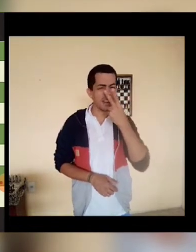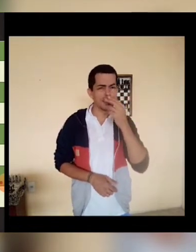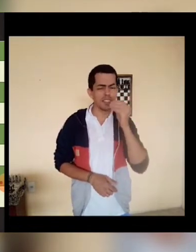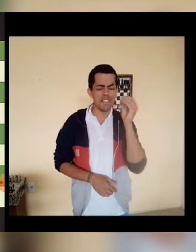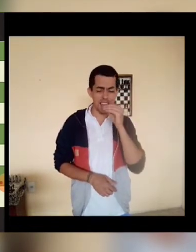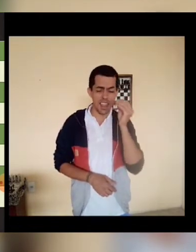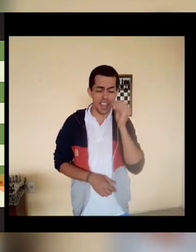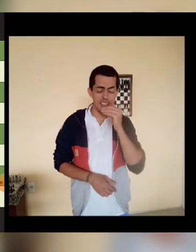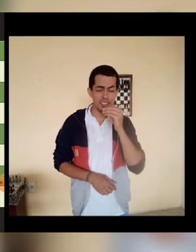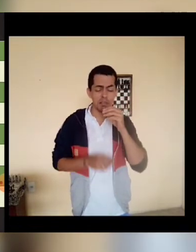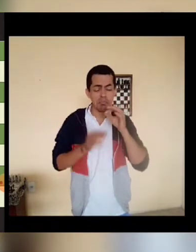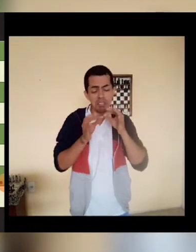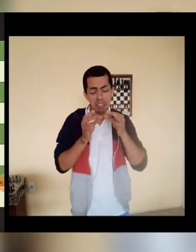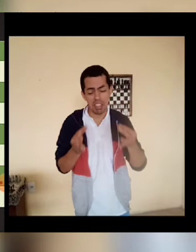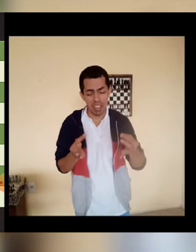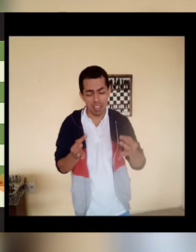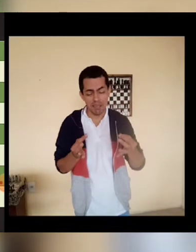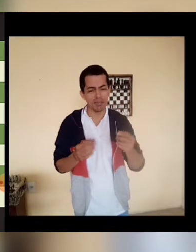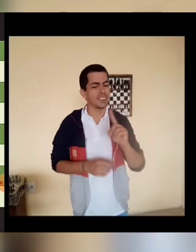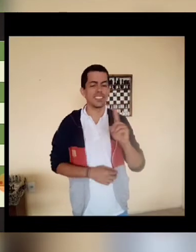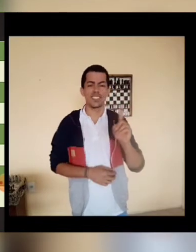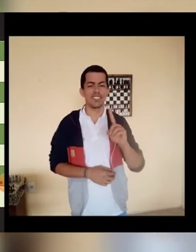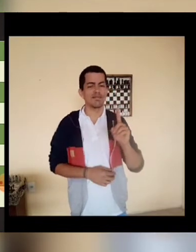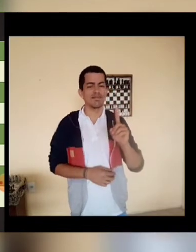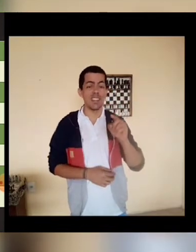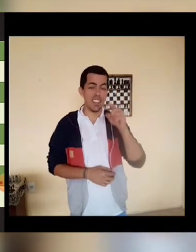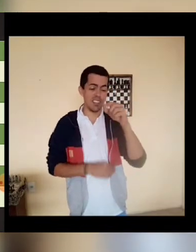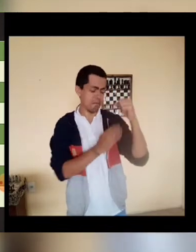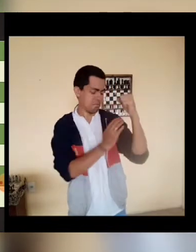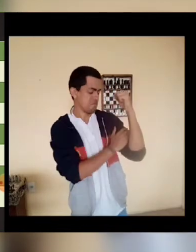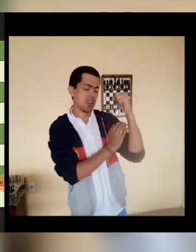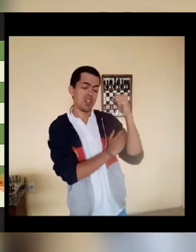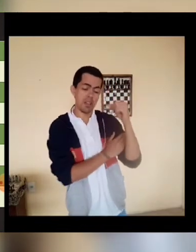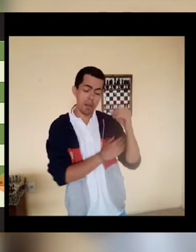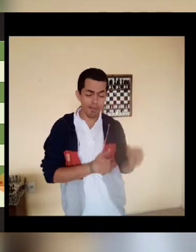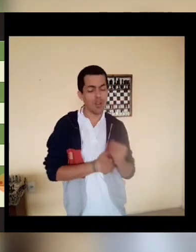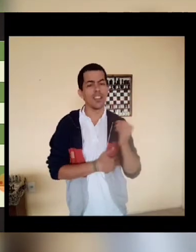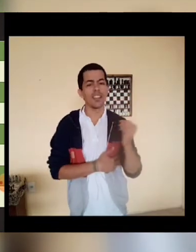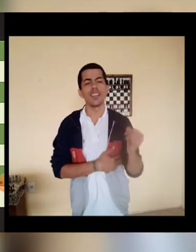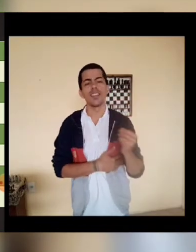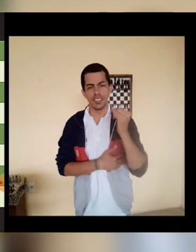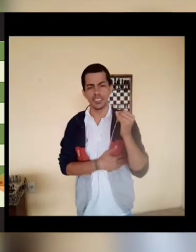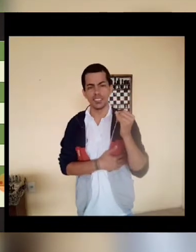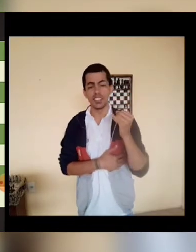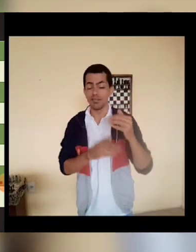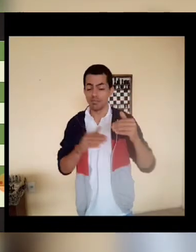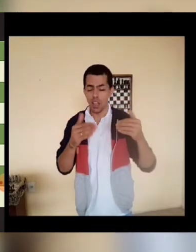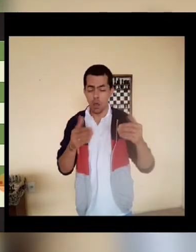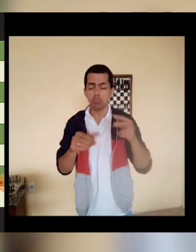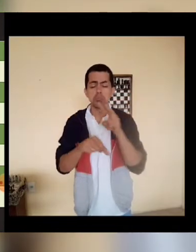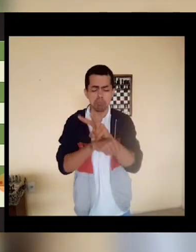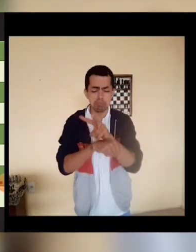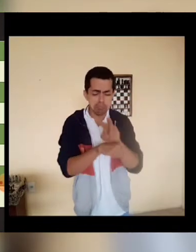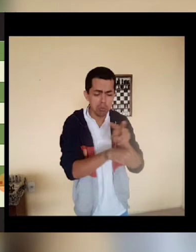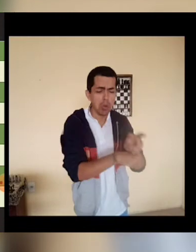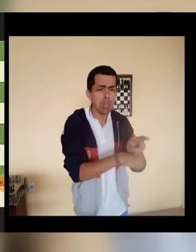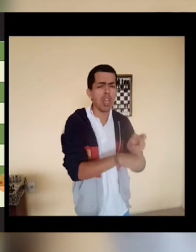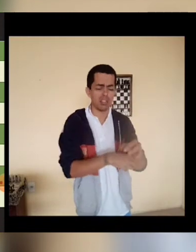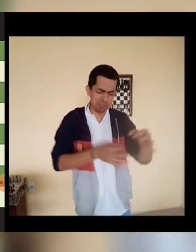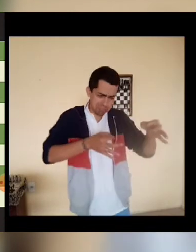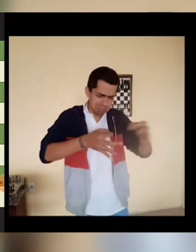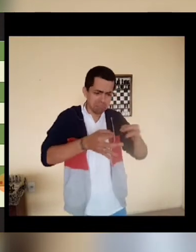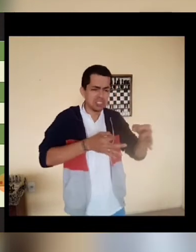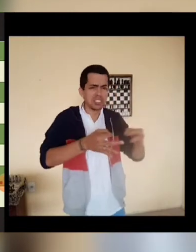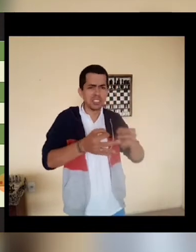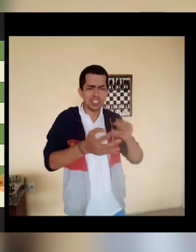Então, muita gente acha que o peão ele é uma peça fraca, simples, mas na verdade ele é muito forte,